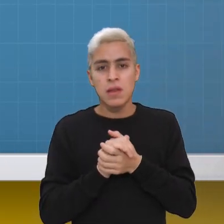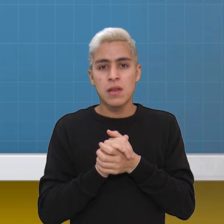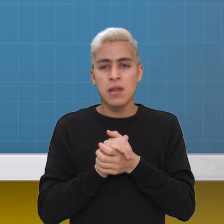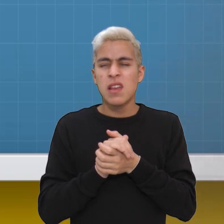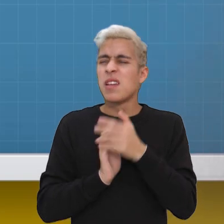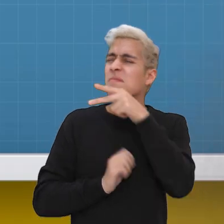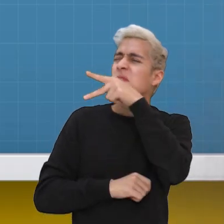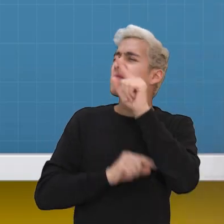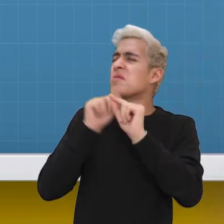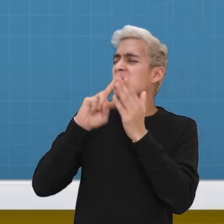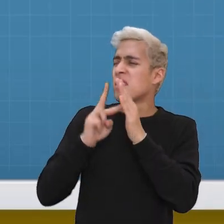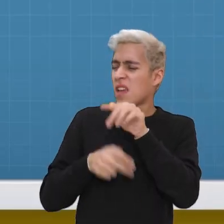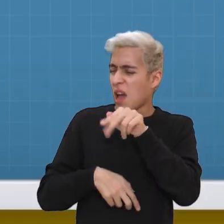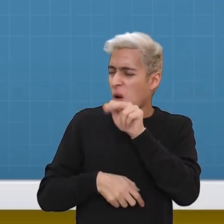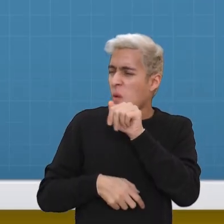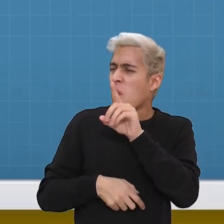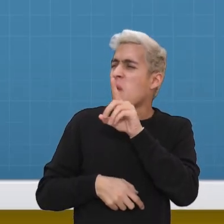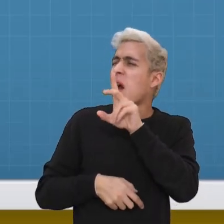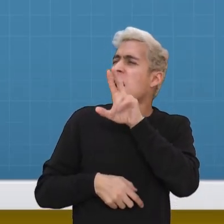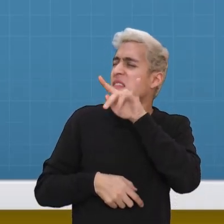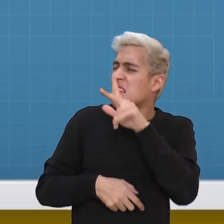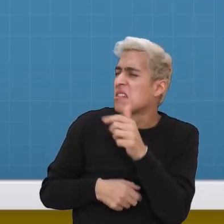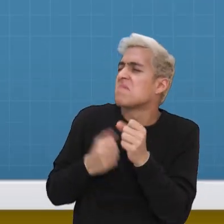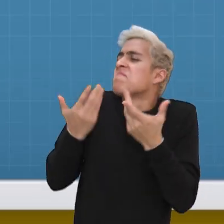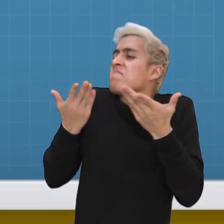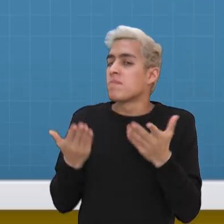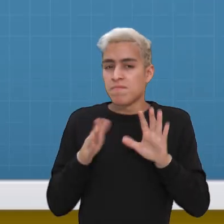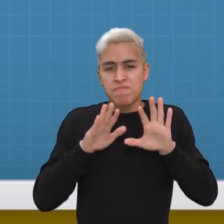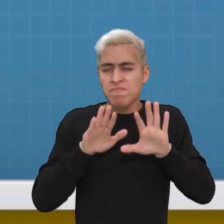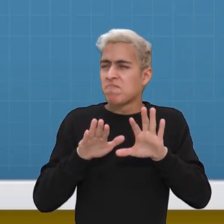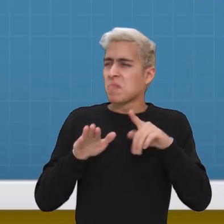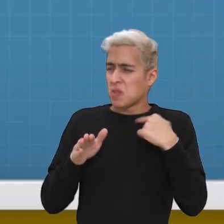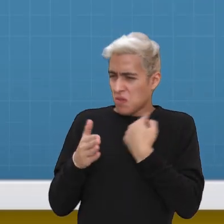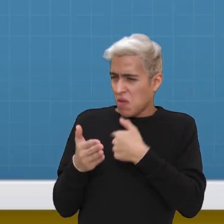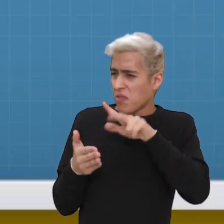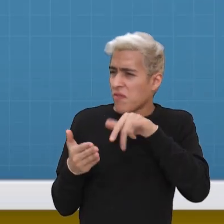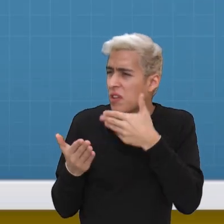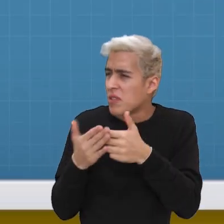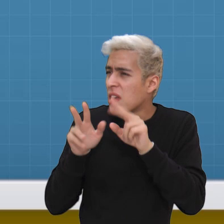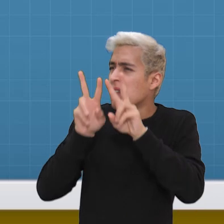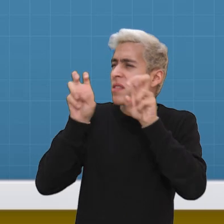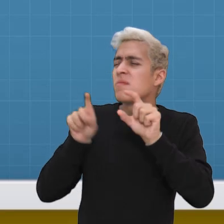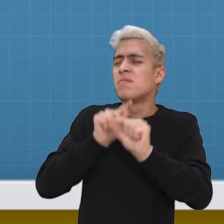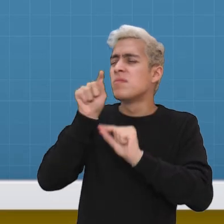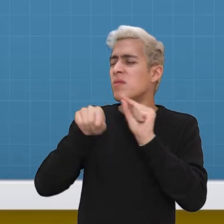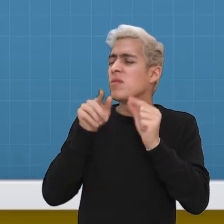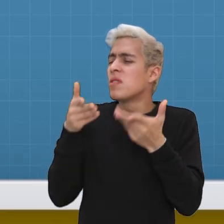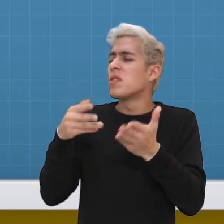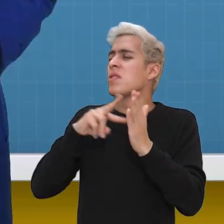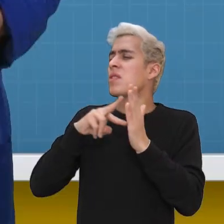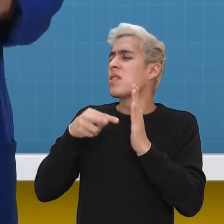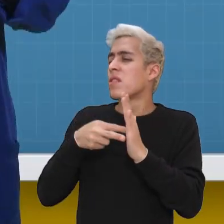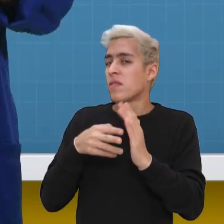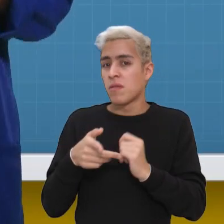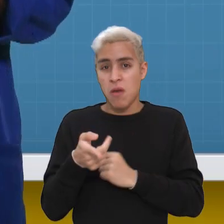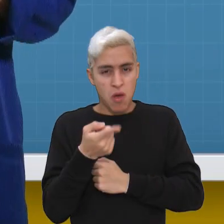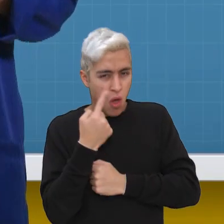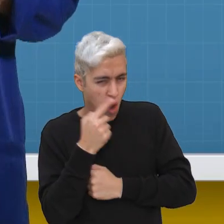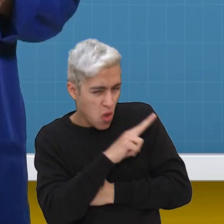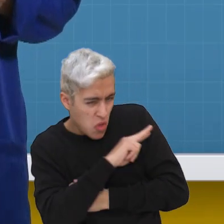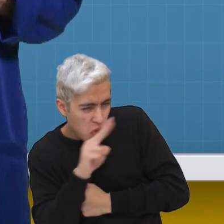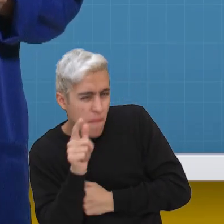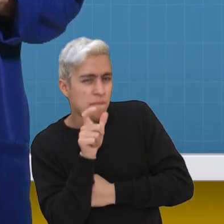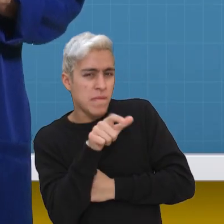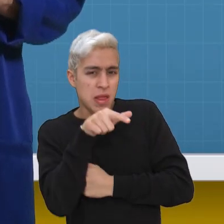Professora, o que são quadrinhas? Você falou que nós vamos estudar o gênero quadrinhas. O que são quadrinhas? Olha o nome,